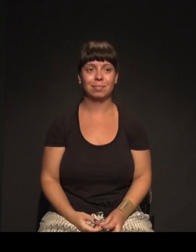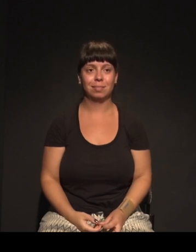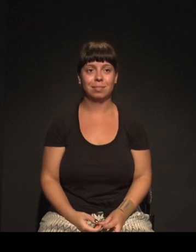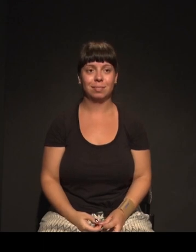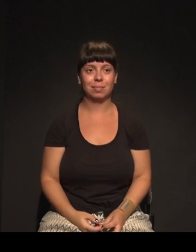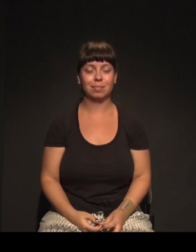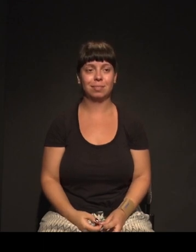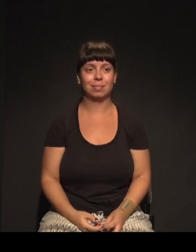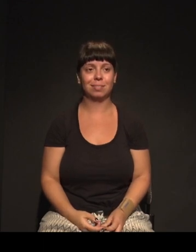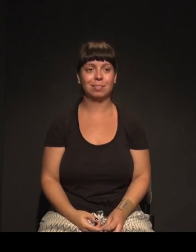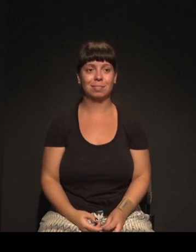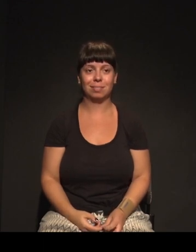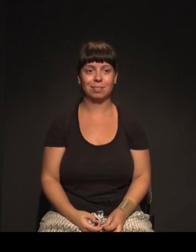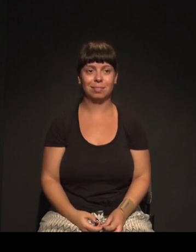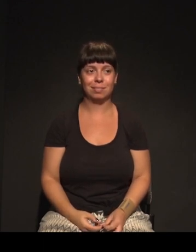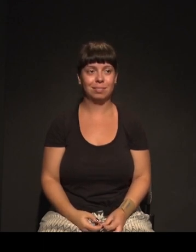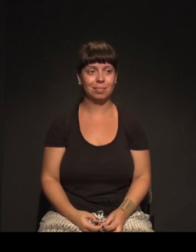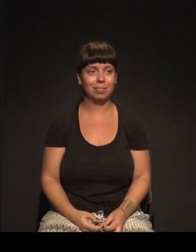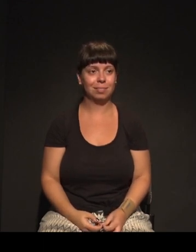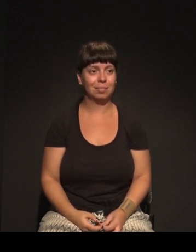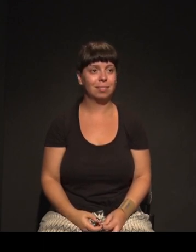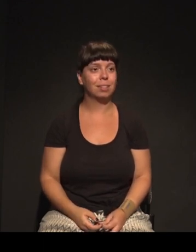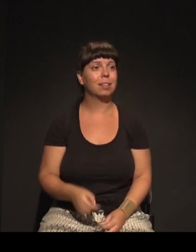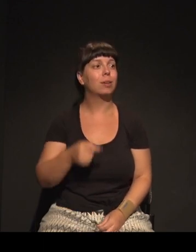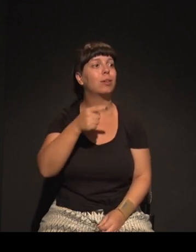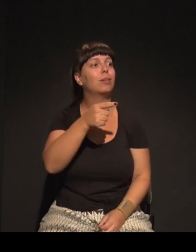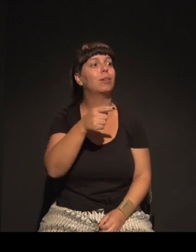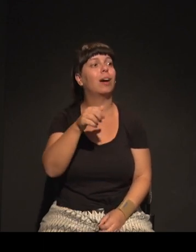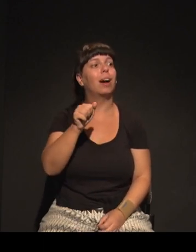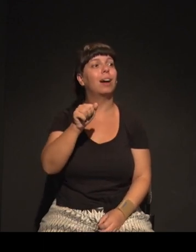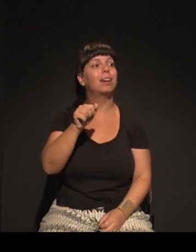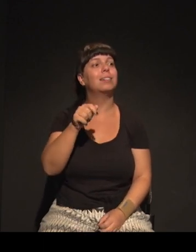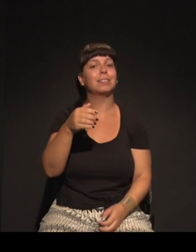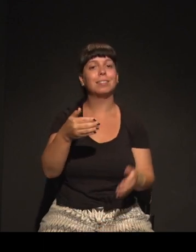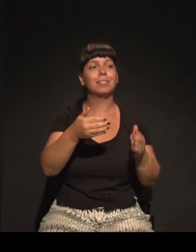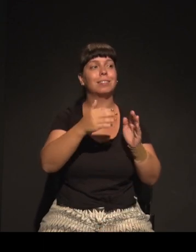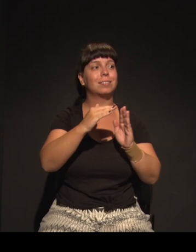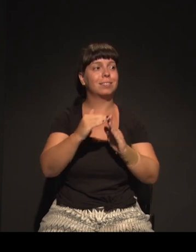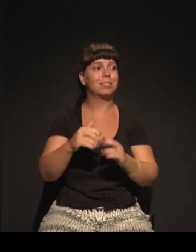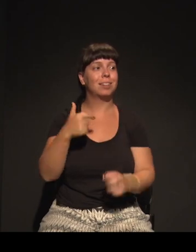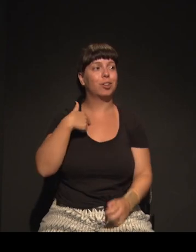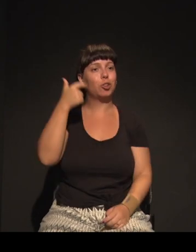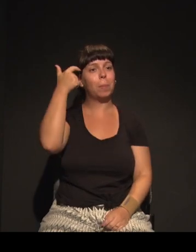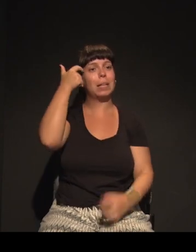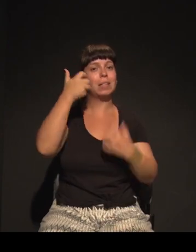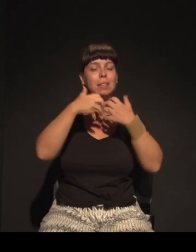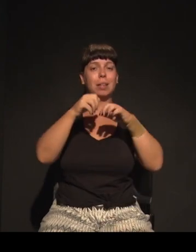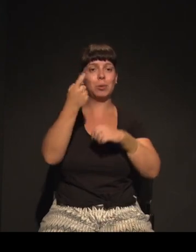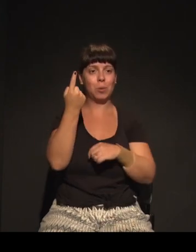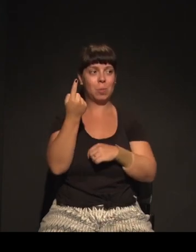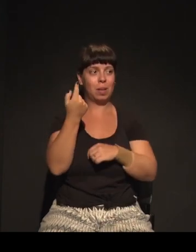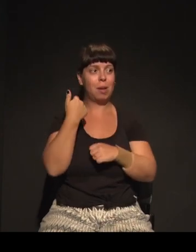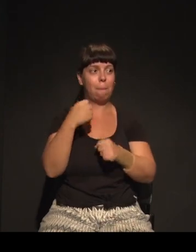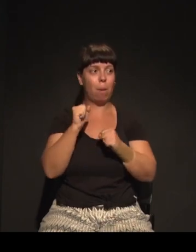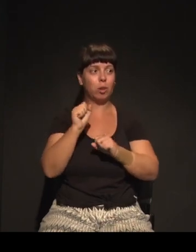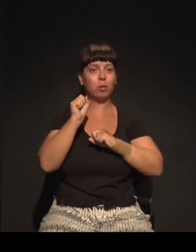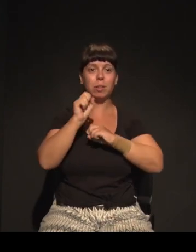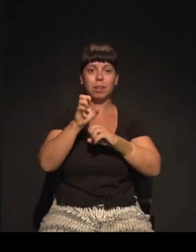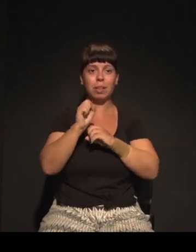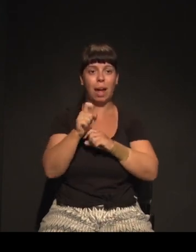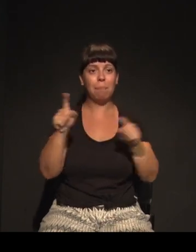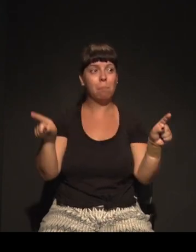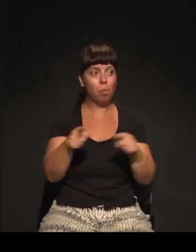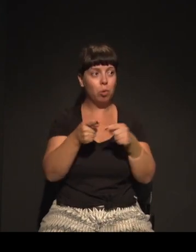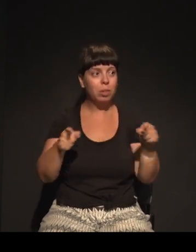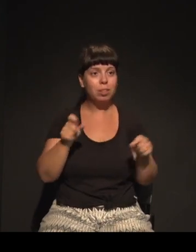pensando atenda a yo pensando em uma aqui mas assim eu posso ensinar até música se